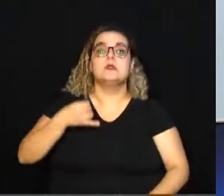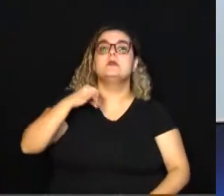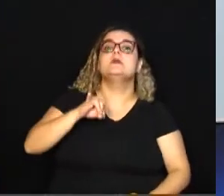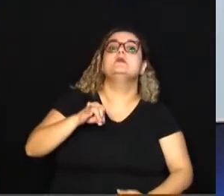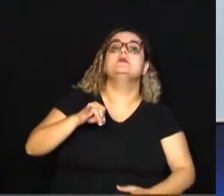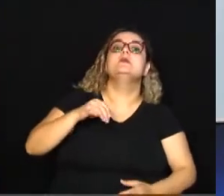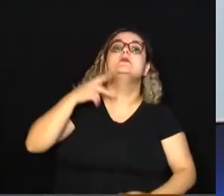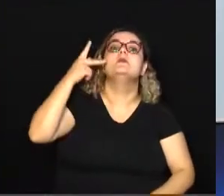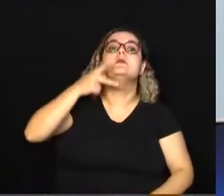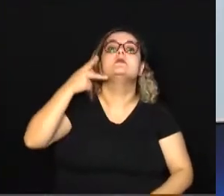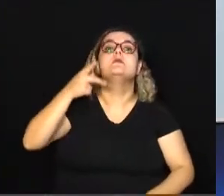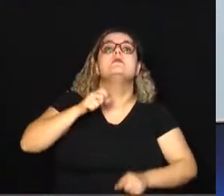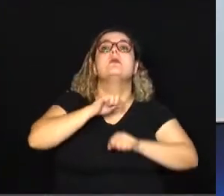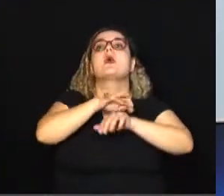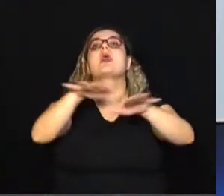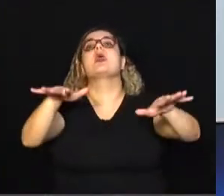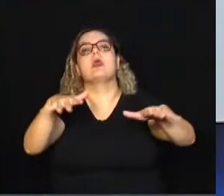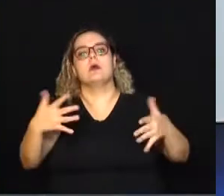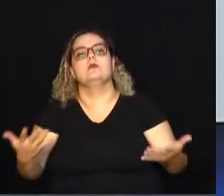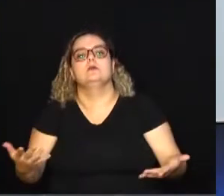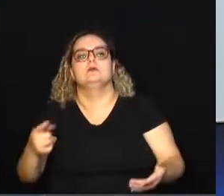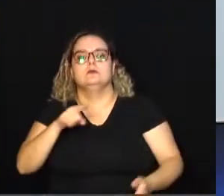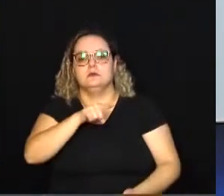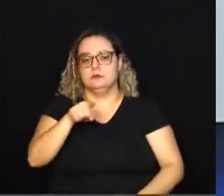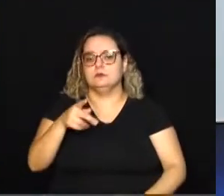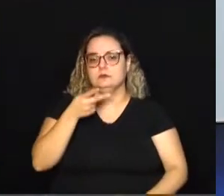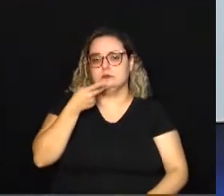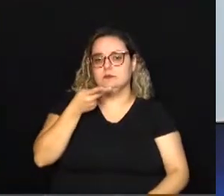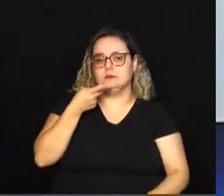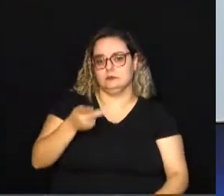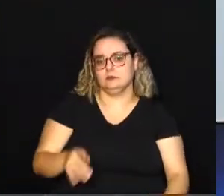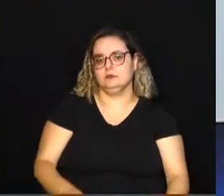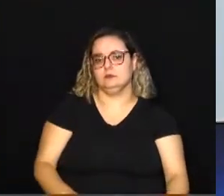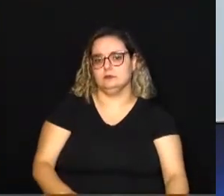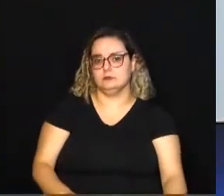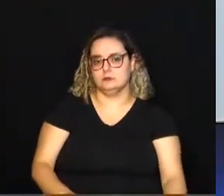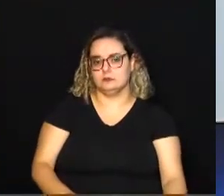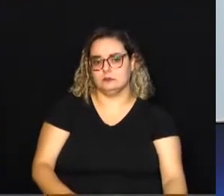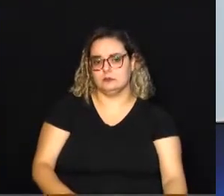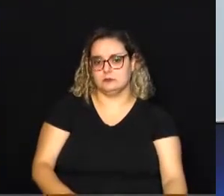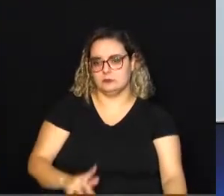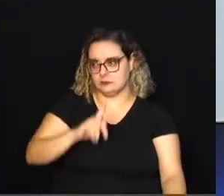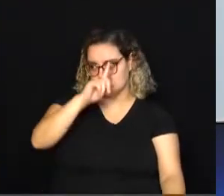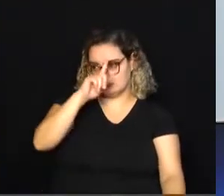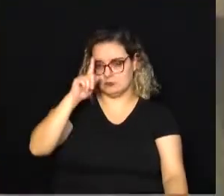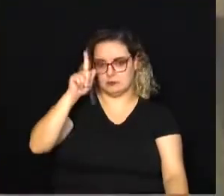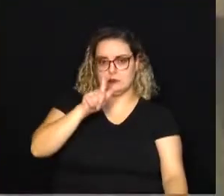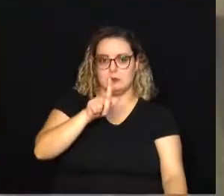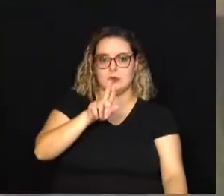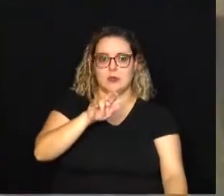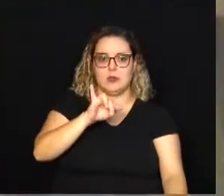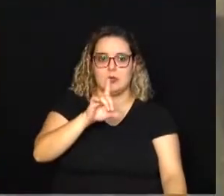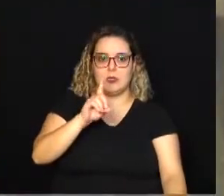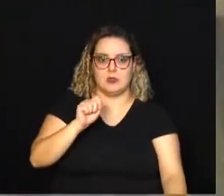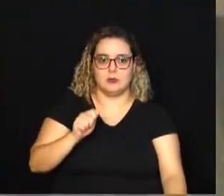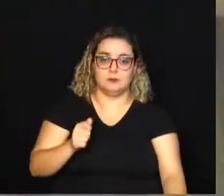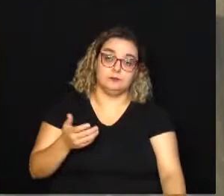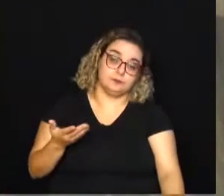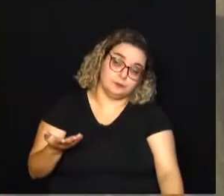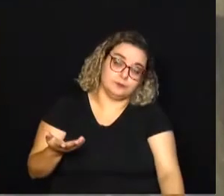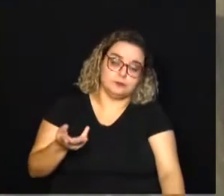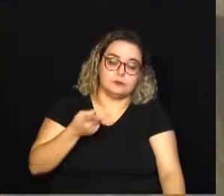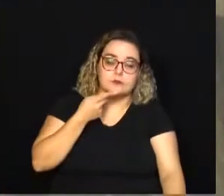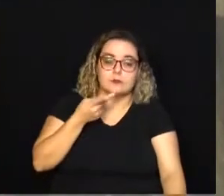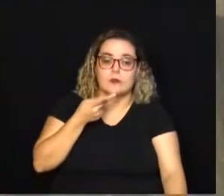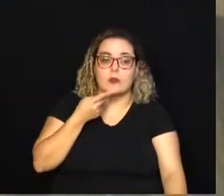em frente. Vocês querem falar alguma coisa sobre este assunto, Gustavo, Guida? Não, já que até